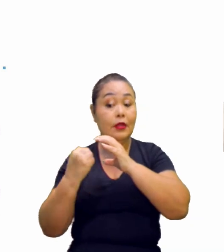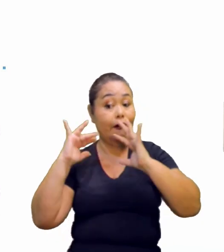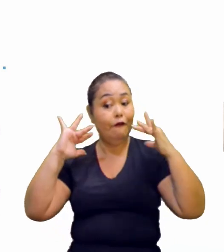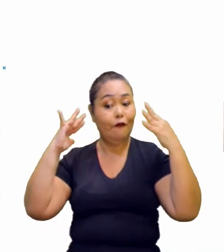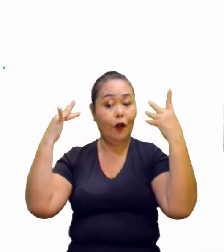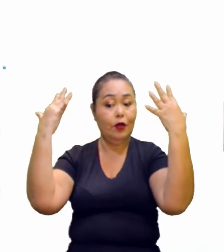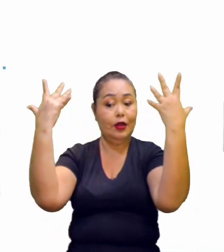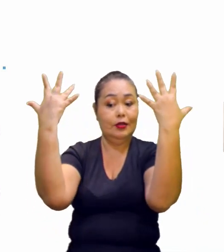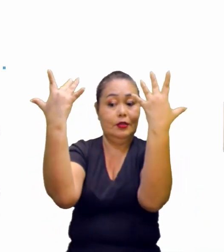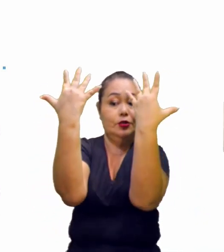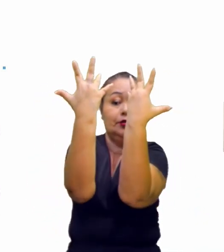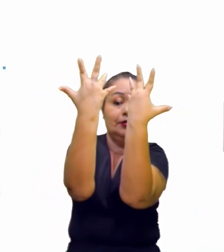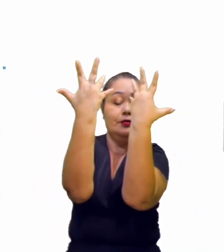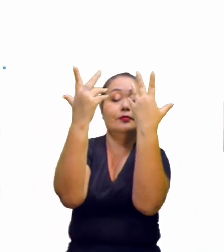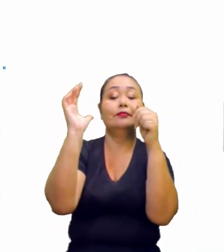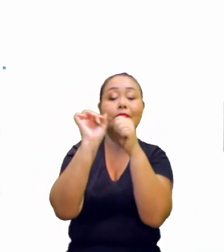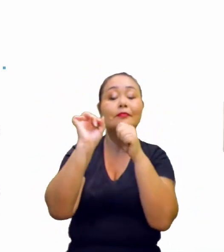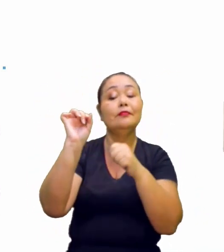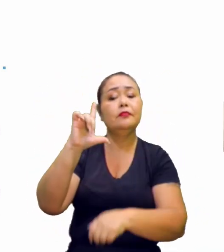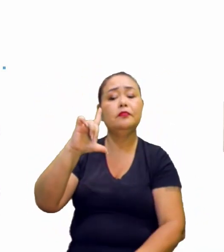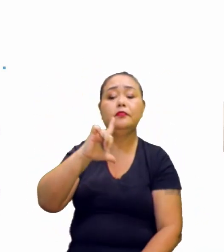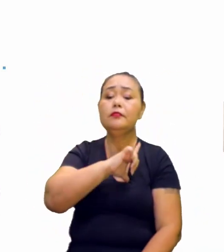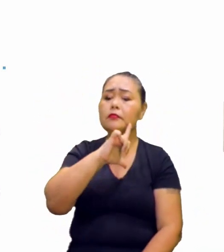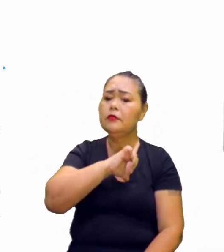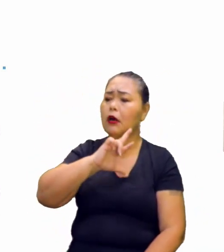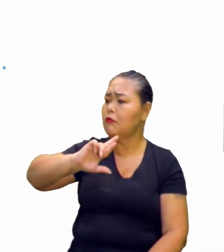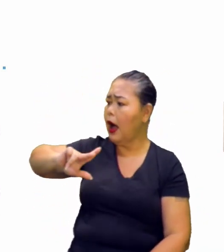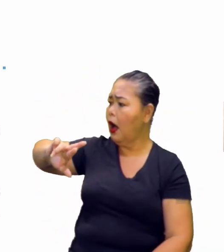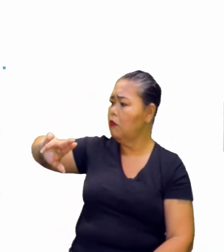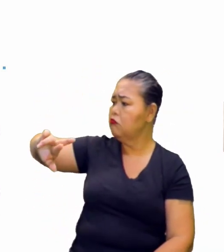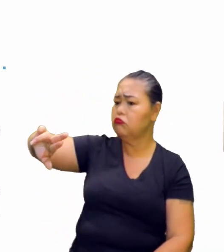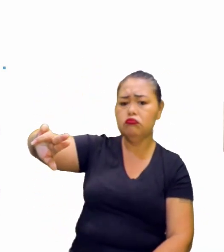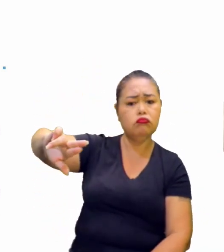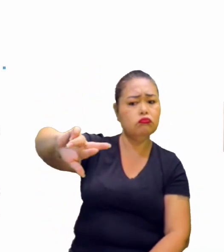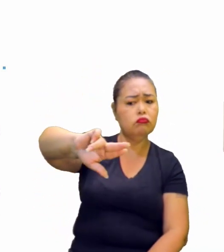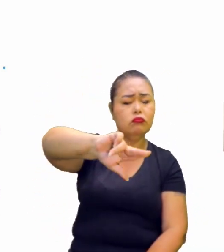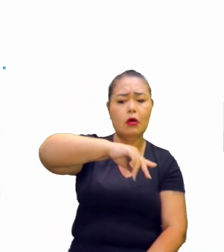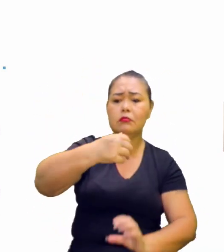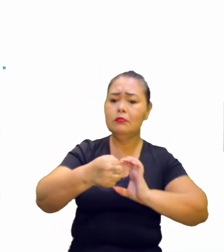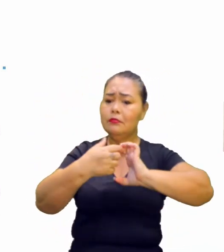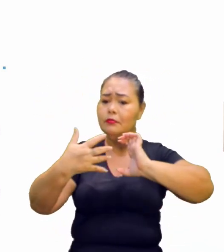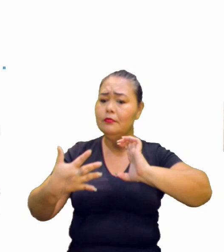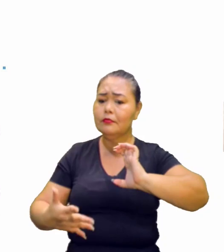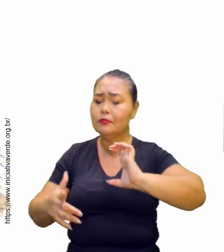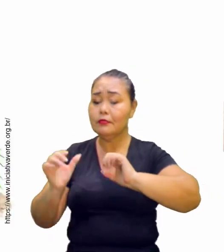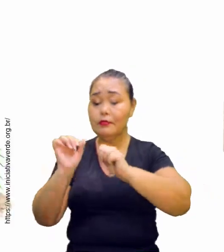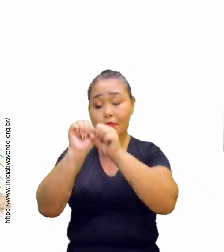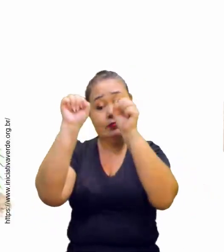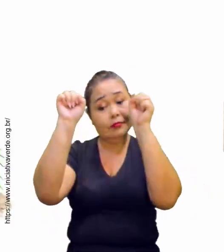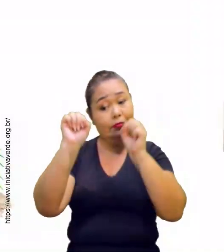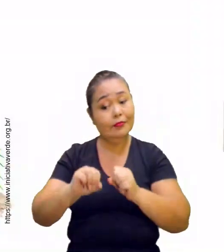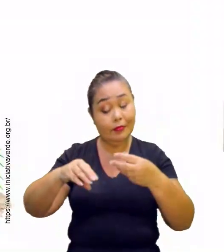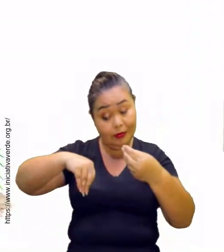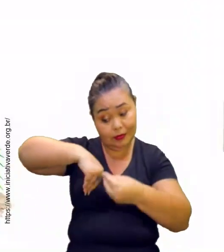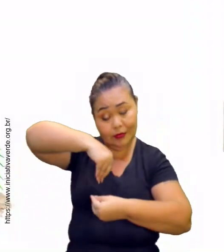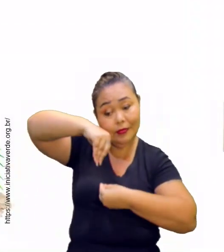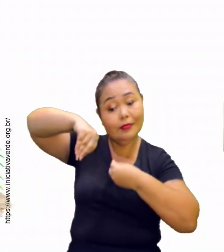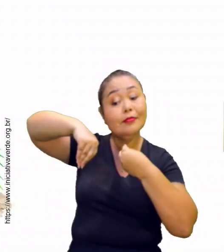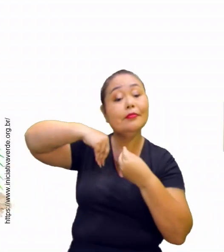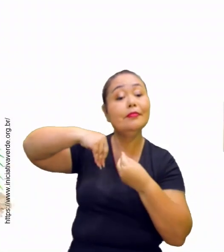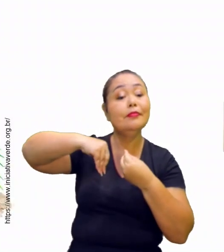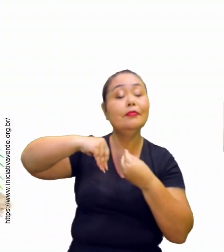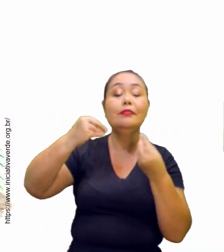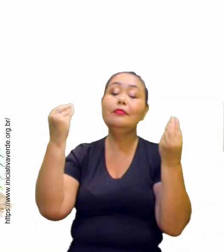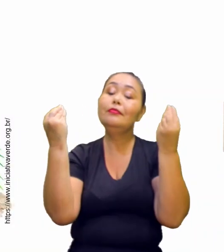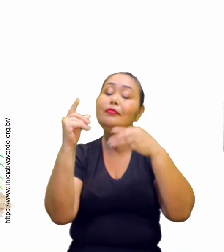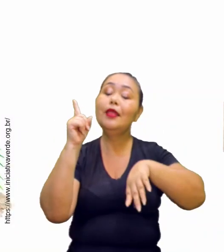Que forma essa floresta. Então, a gente tem uma grande diversidade aí de caracterização desses sistemas mistos. O arranjo